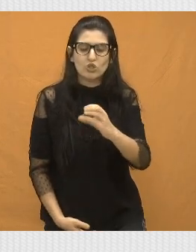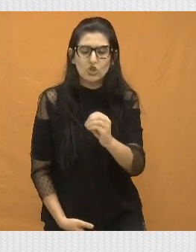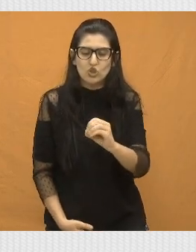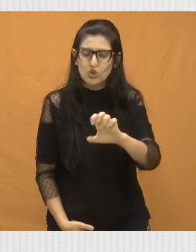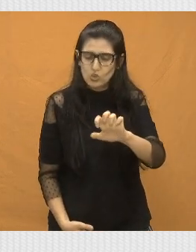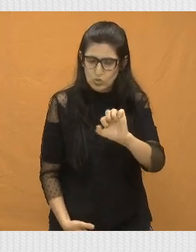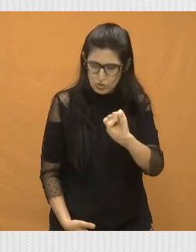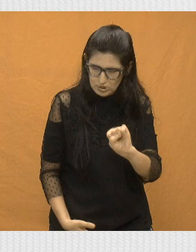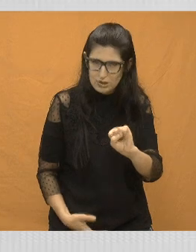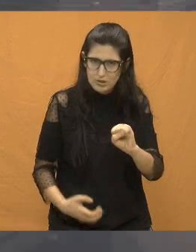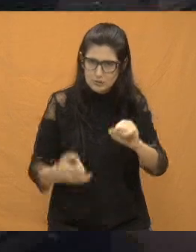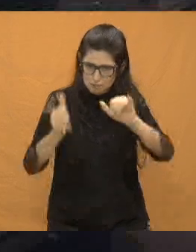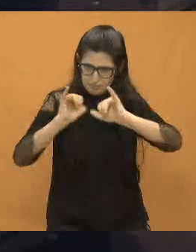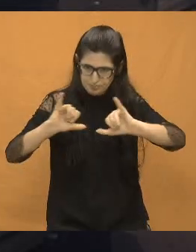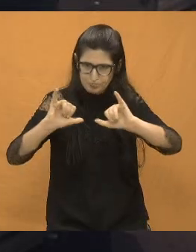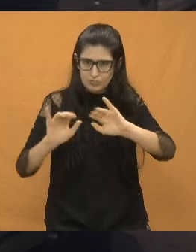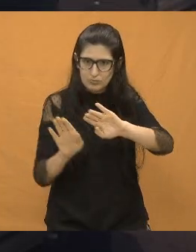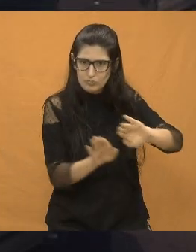pouquinho, por favor.